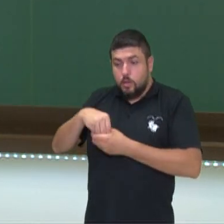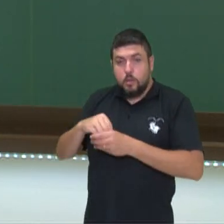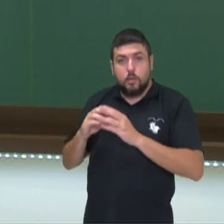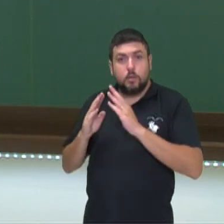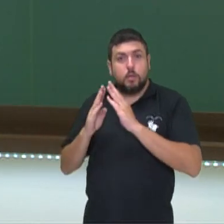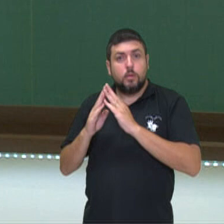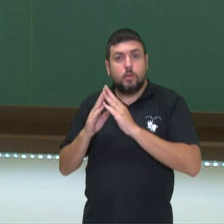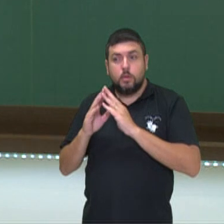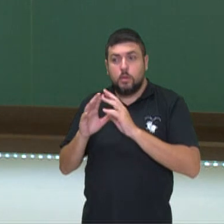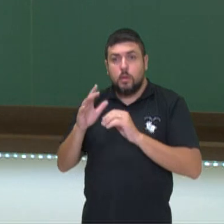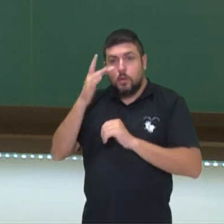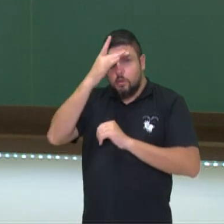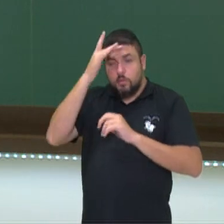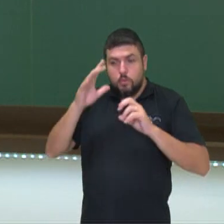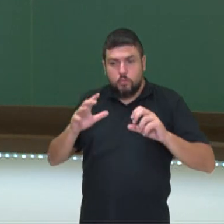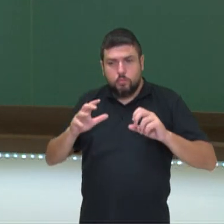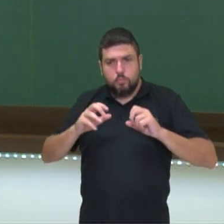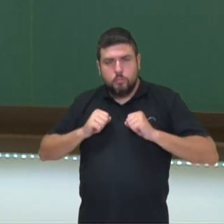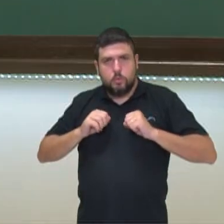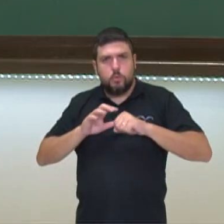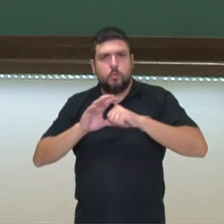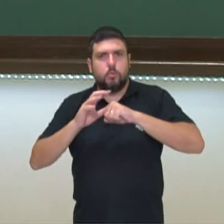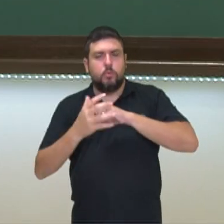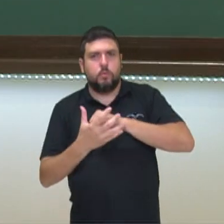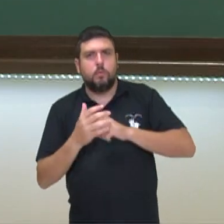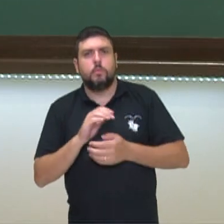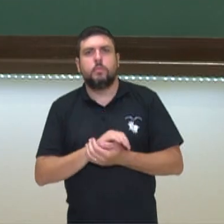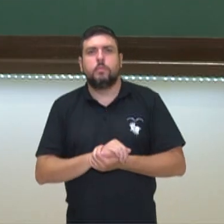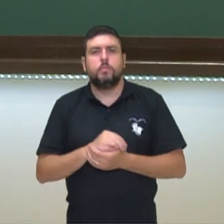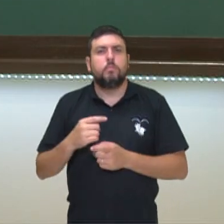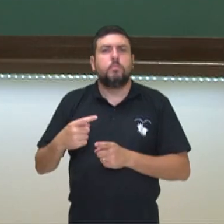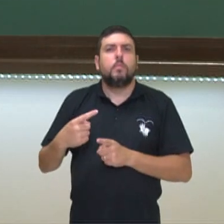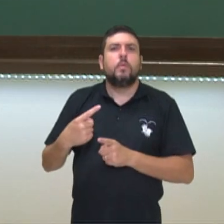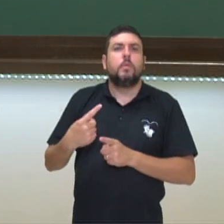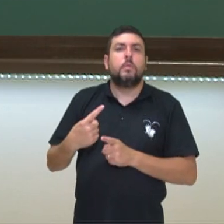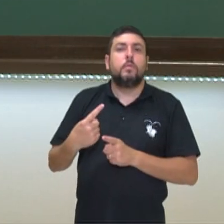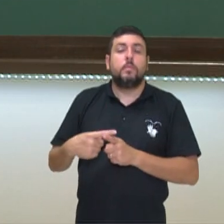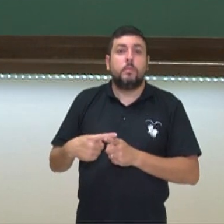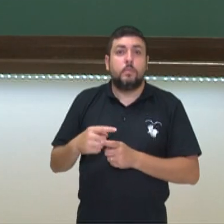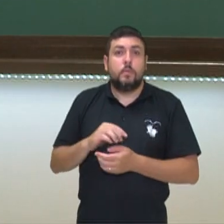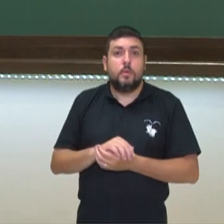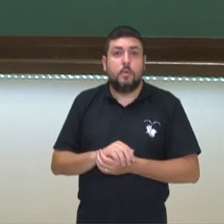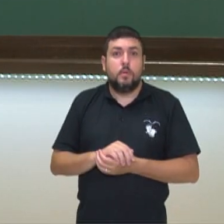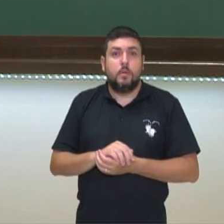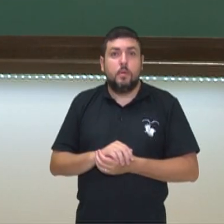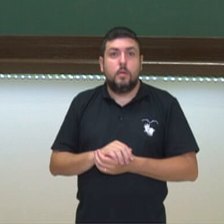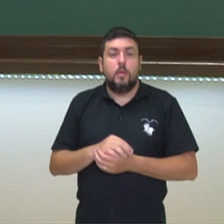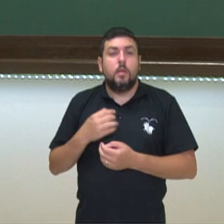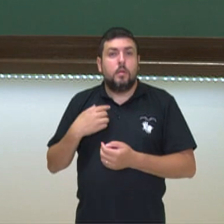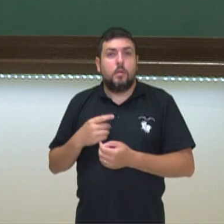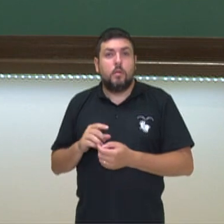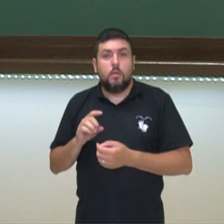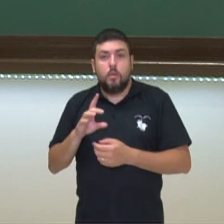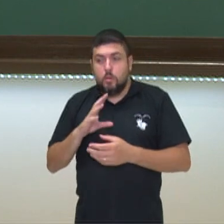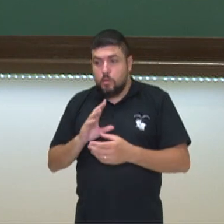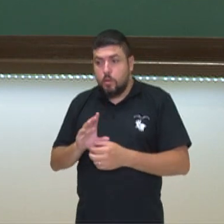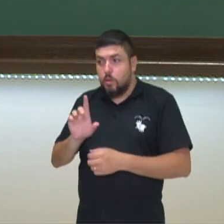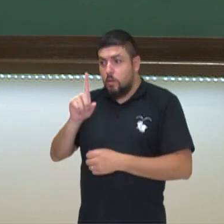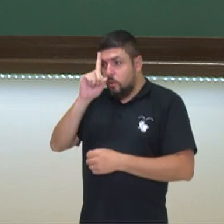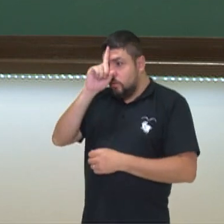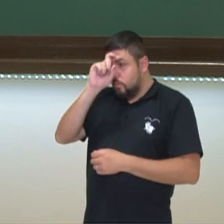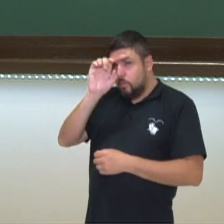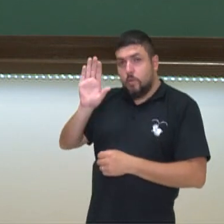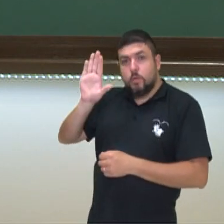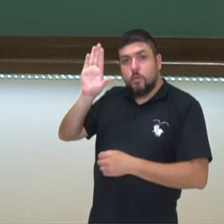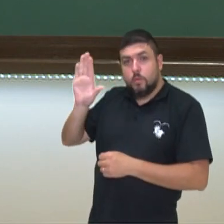Covid-19 recuperando-se em casa. Por quê? Só deve ser internado, só fica internado no hospital as pessoas